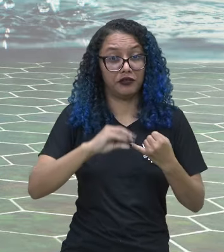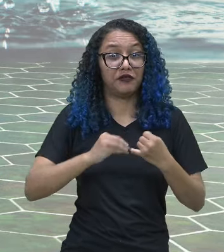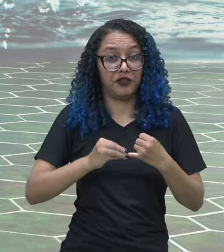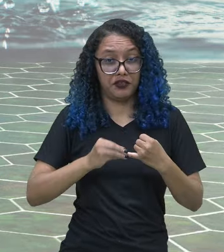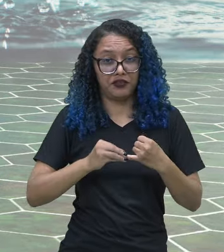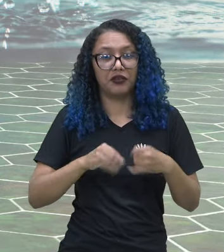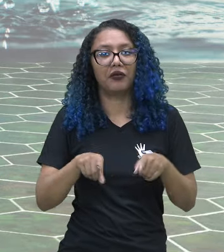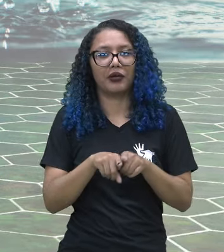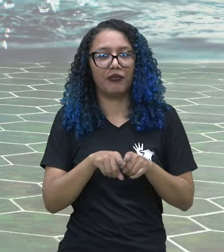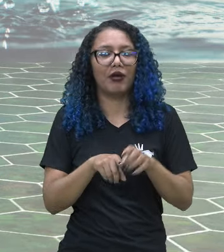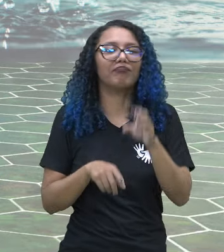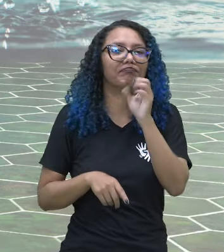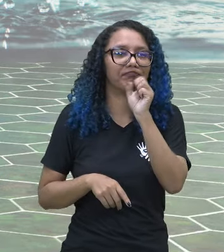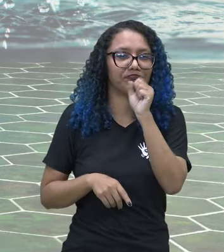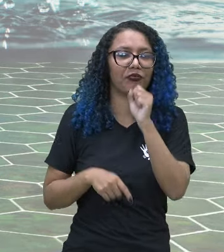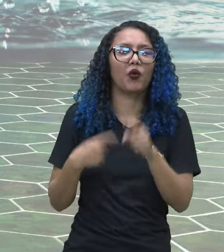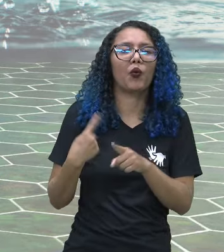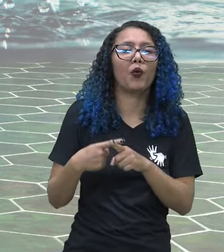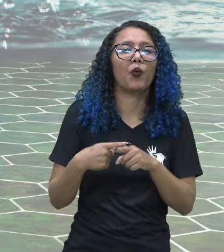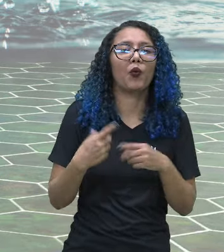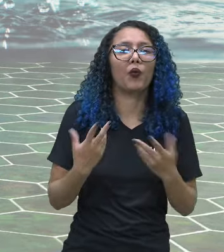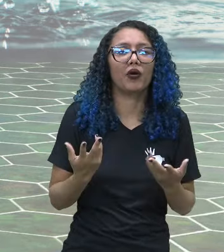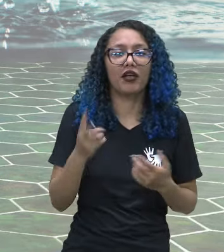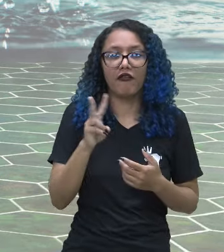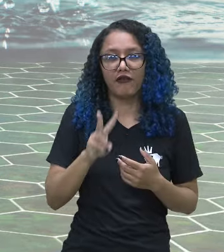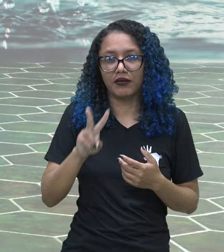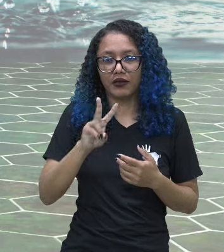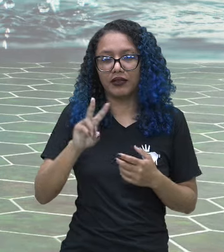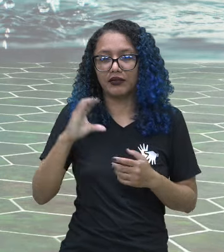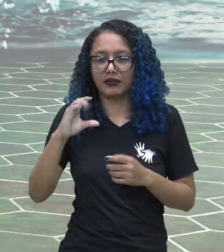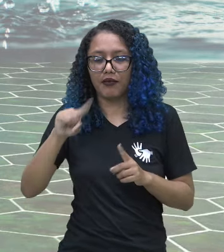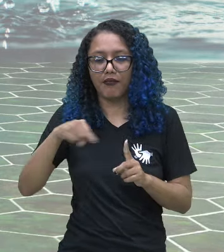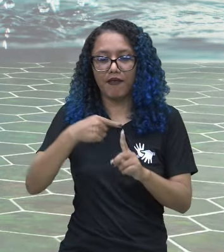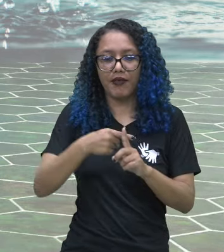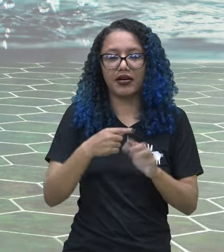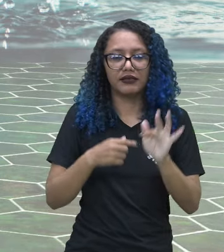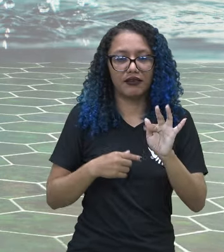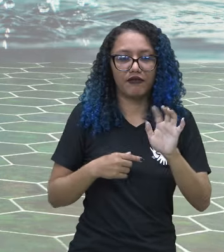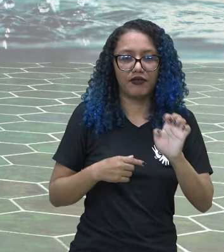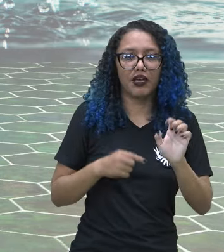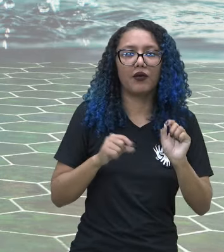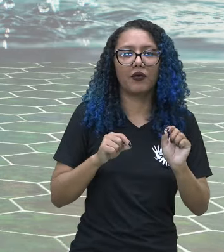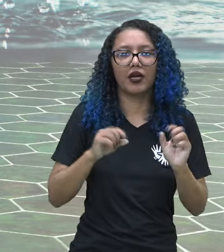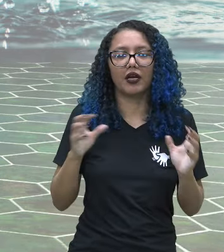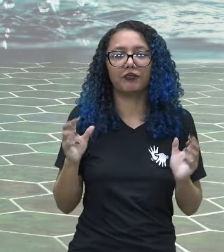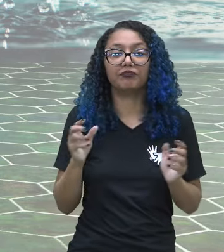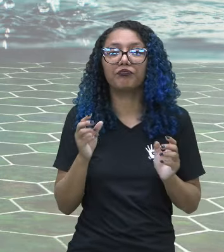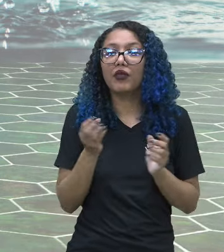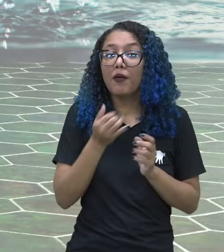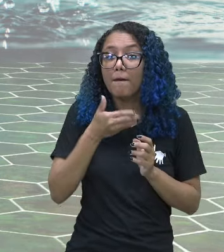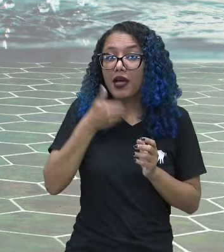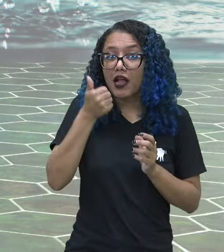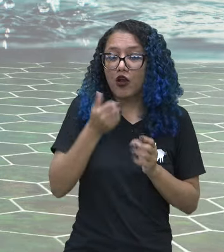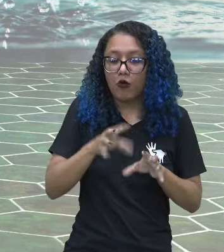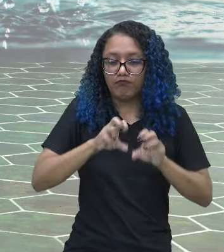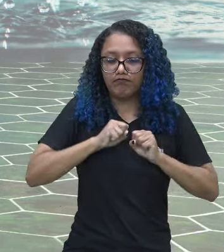e a laranja, porque a vitamina C e o ferro, eles são melhor absorvidos de forma